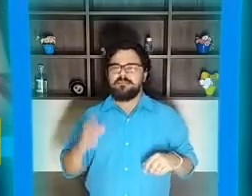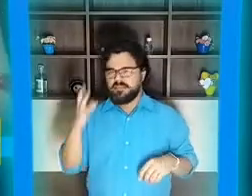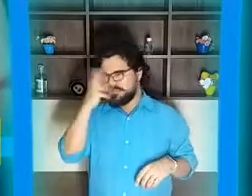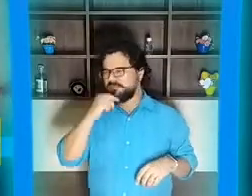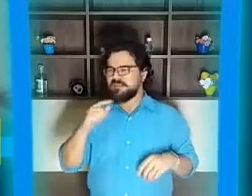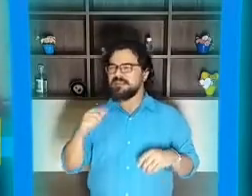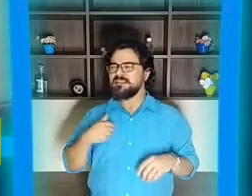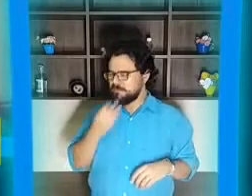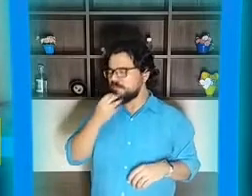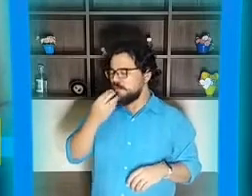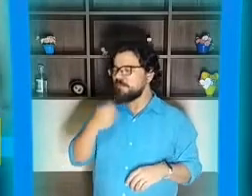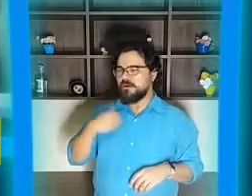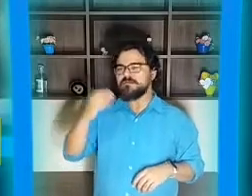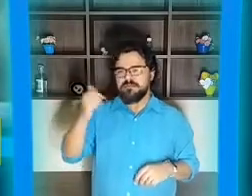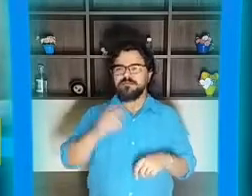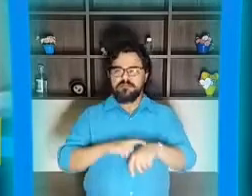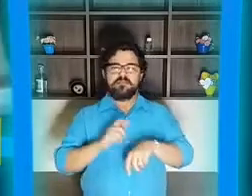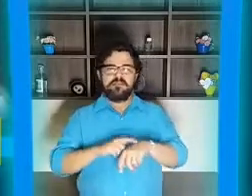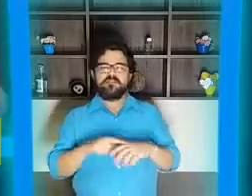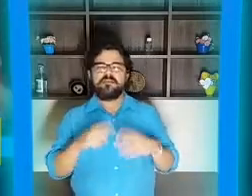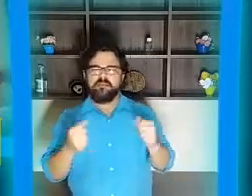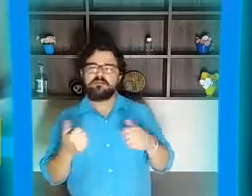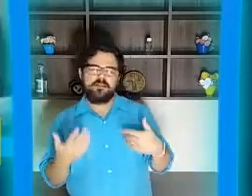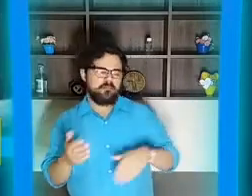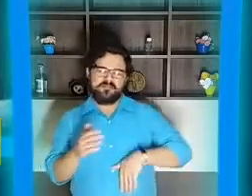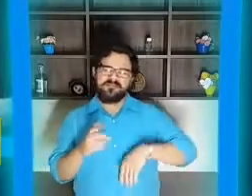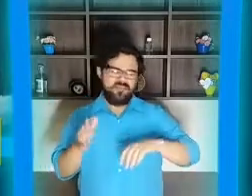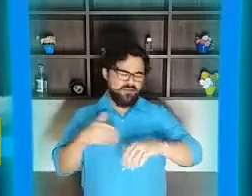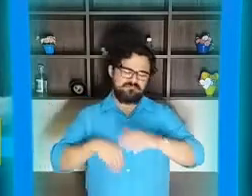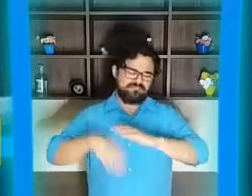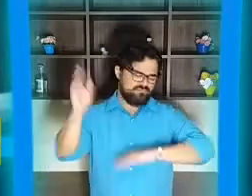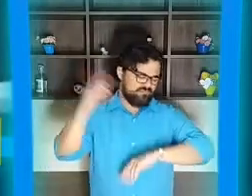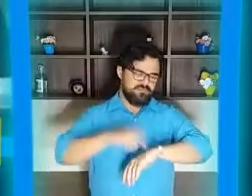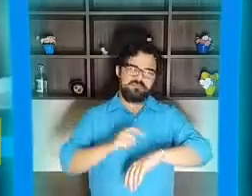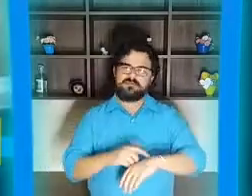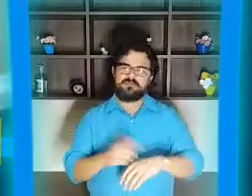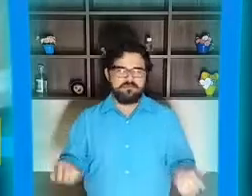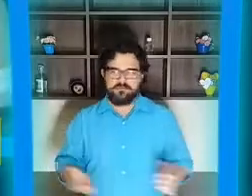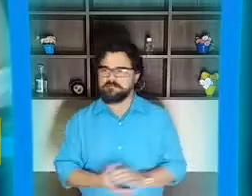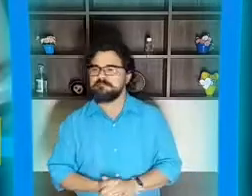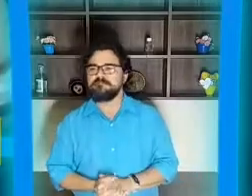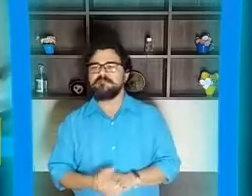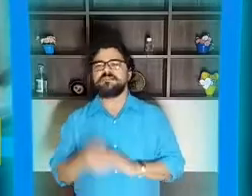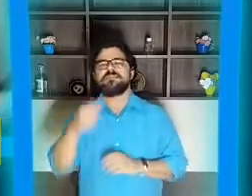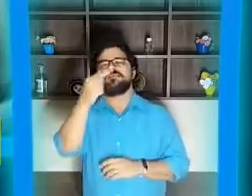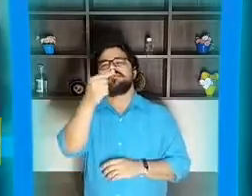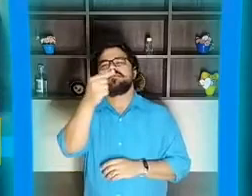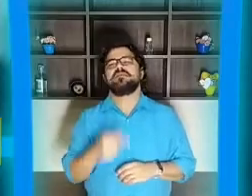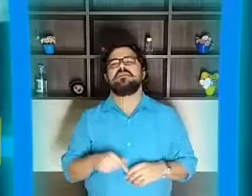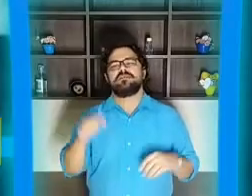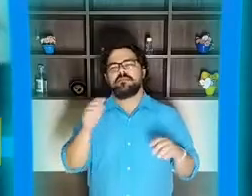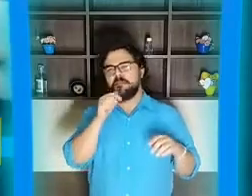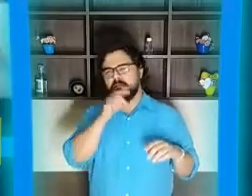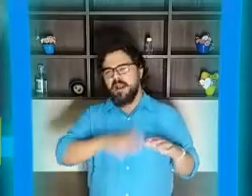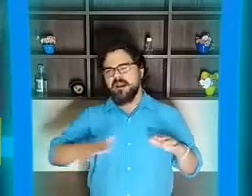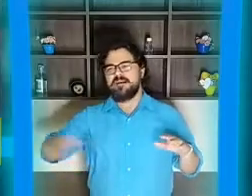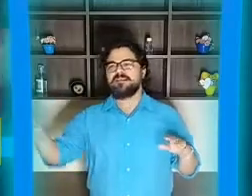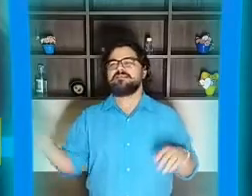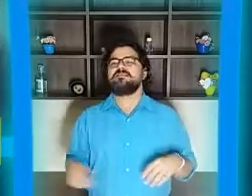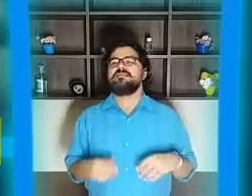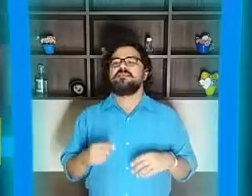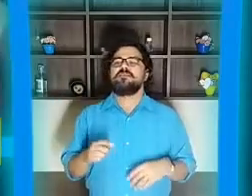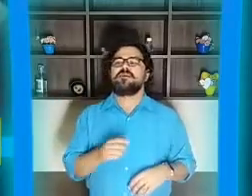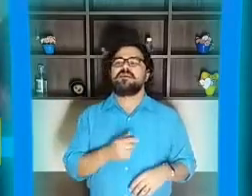Chacrinha, olha a hora que a gente já passou. Viajando hora, no universo, lá. Cruzando os sete mares. Com essa rima, com esse verso, chamo